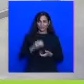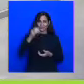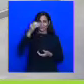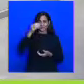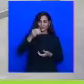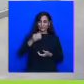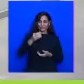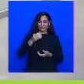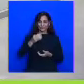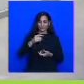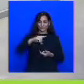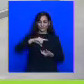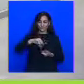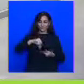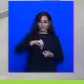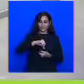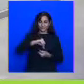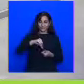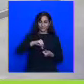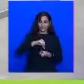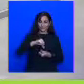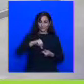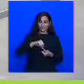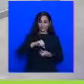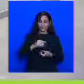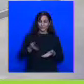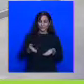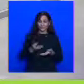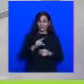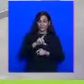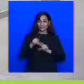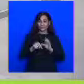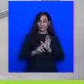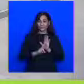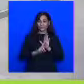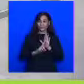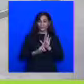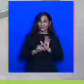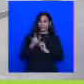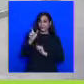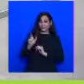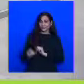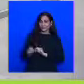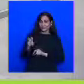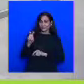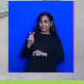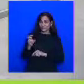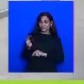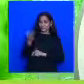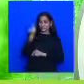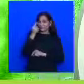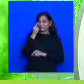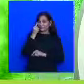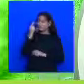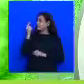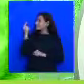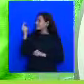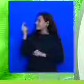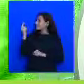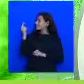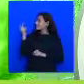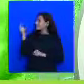Bola no suporte, o globo sendo identificado. E agora sortearemos o número correspondente à coluna número 5. Bola